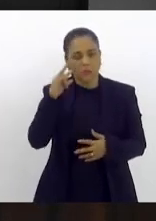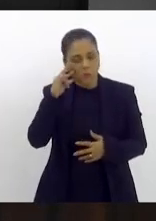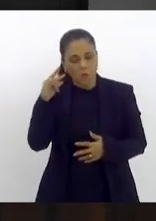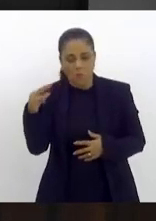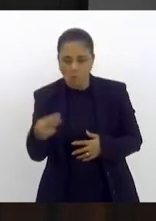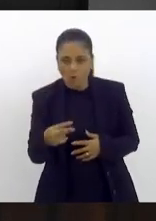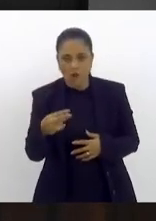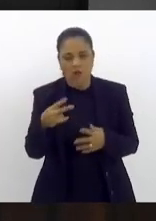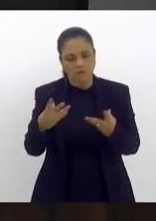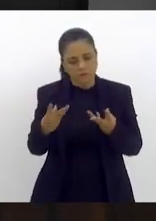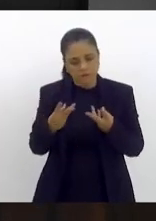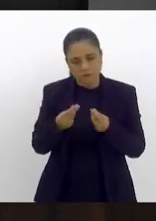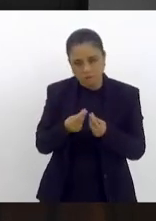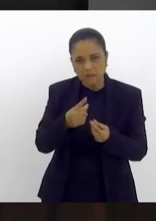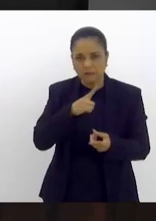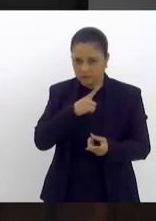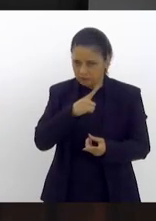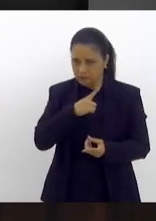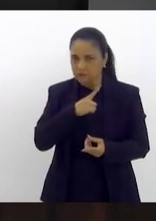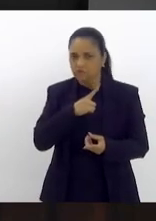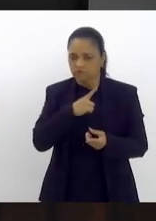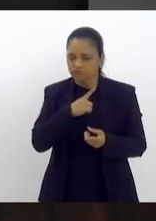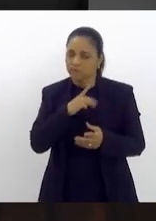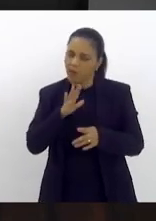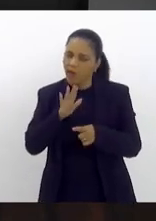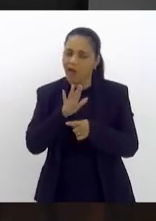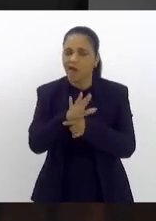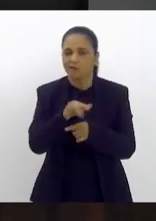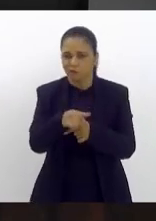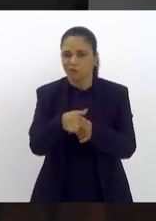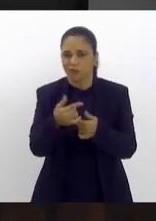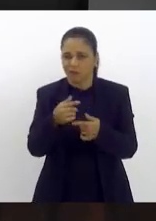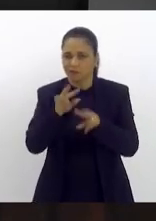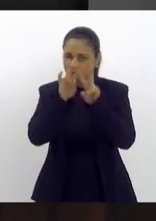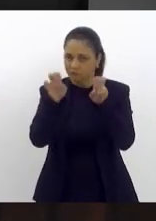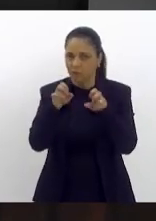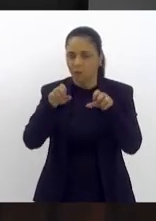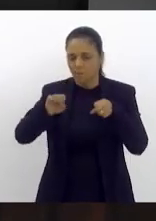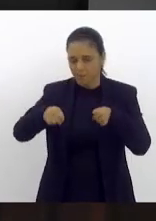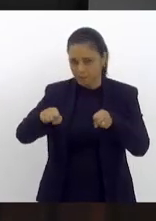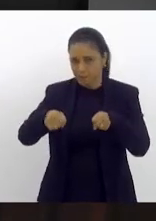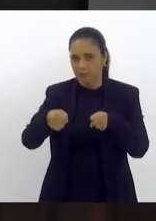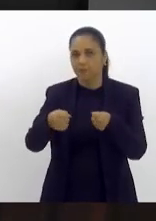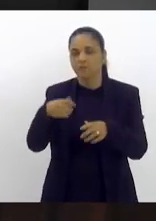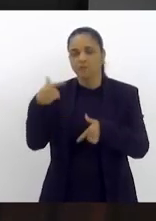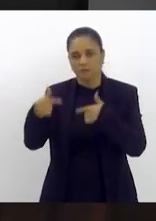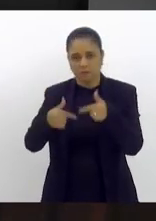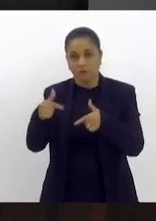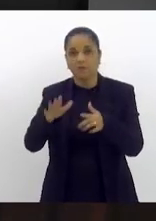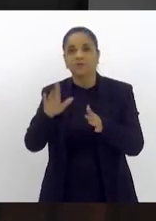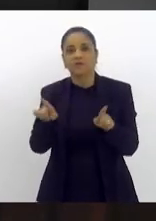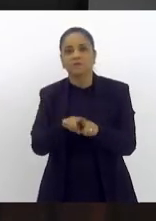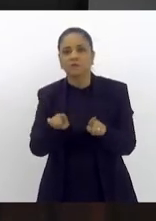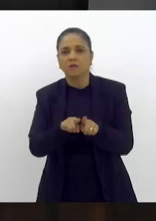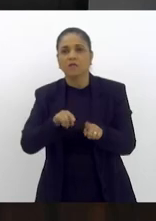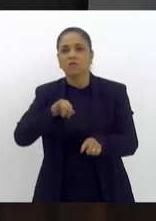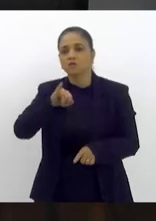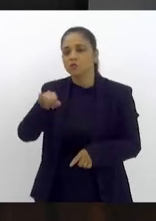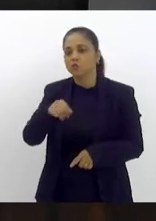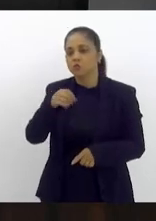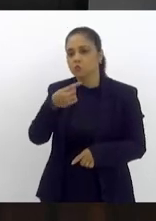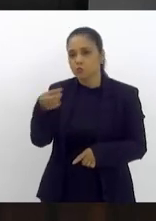vai intervir nessa questão. Queria anunciar aqui o vereador João Márcio, de Itaocara,